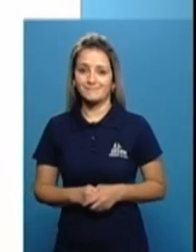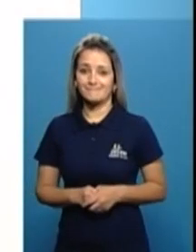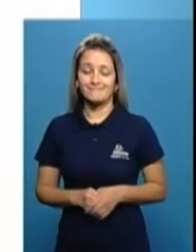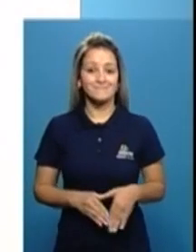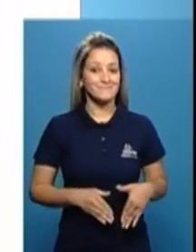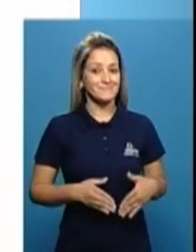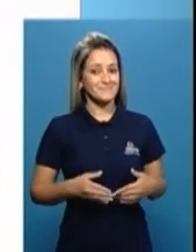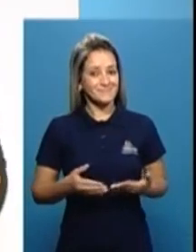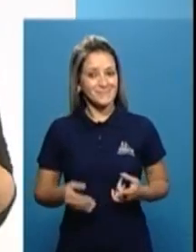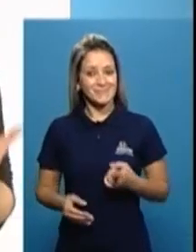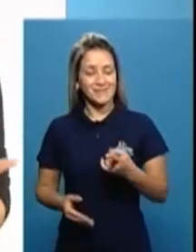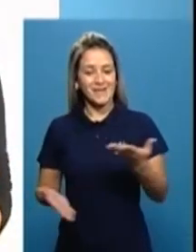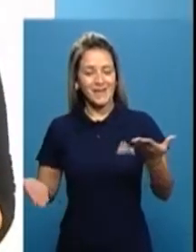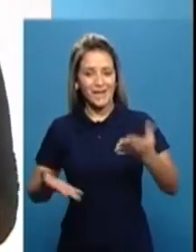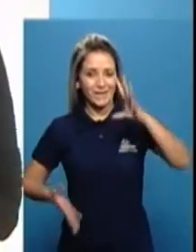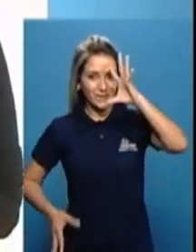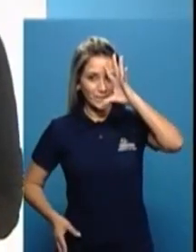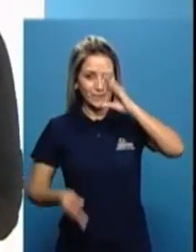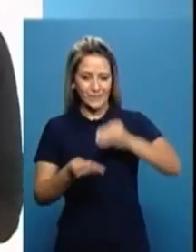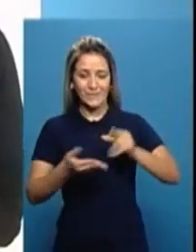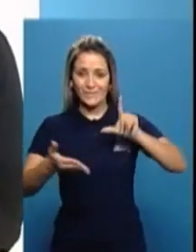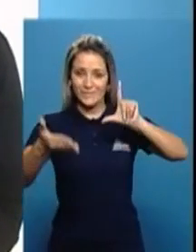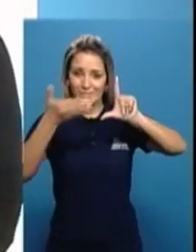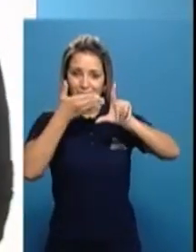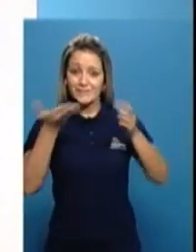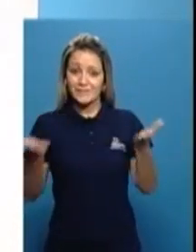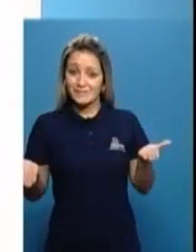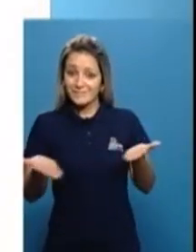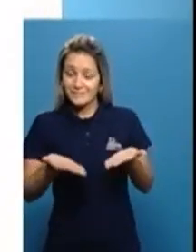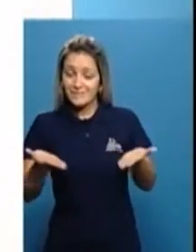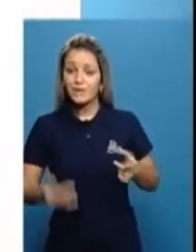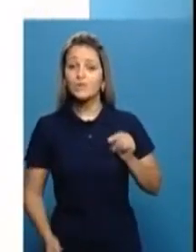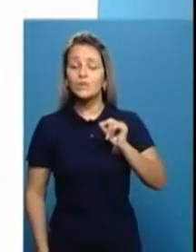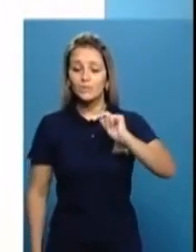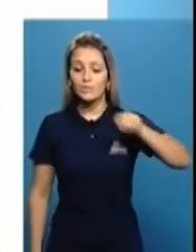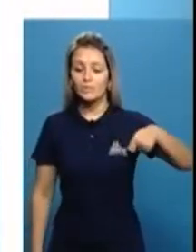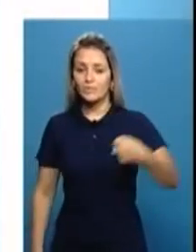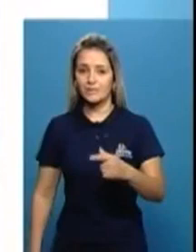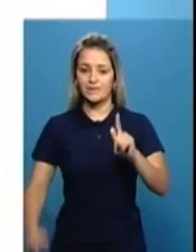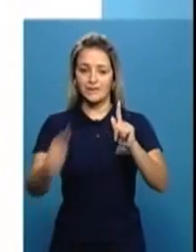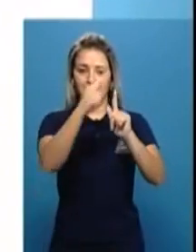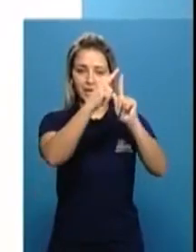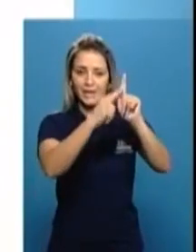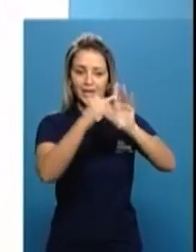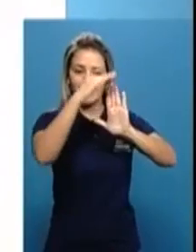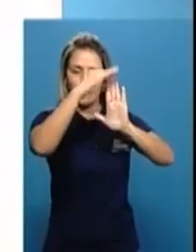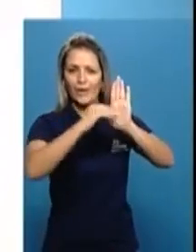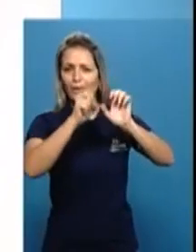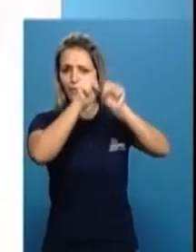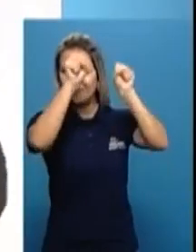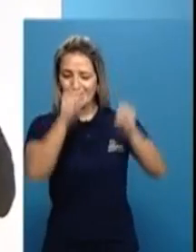Então, alunos, fazendo um apanhado de tudo que vimos nesta aula, nós falamos sobre os tipos de sistemas de